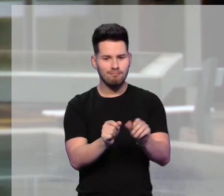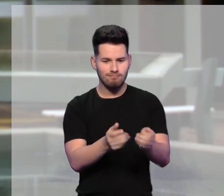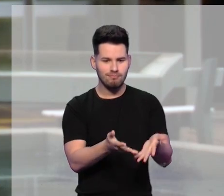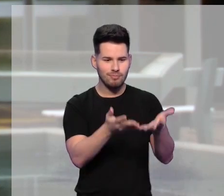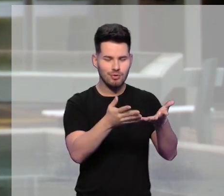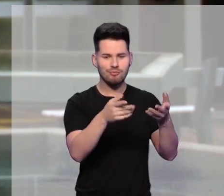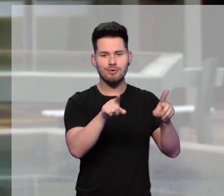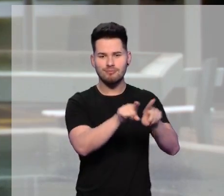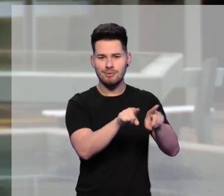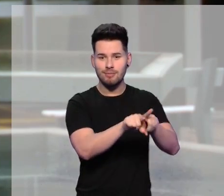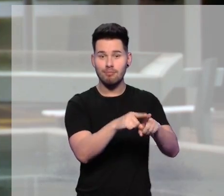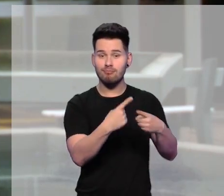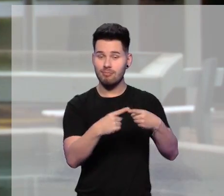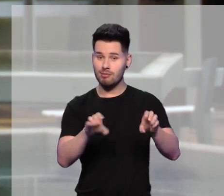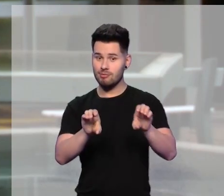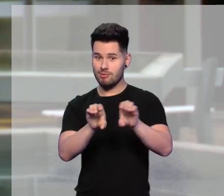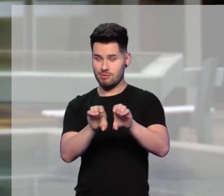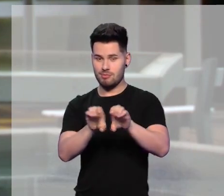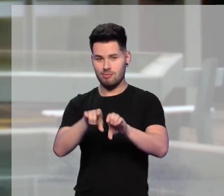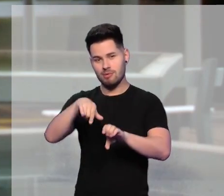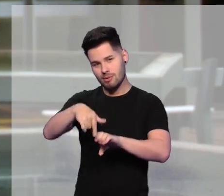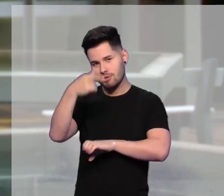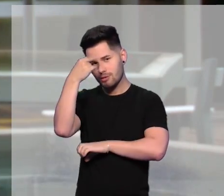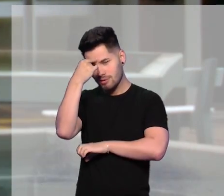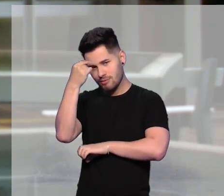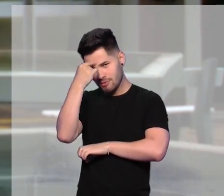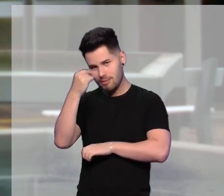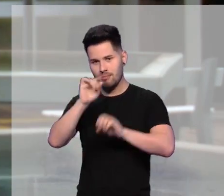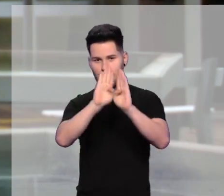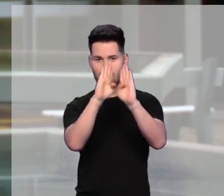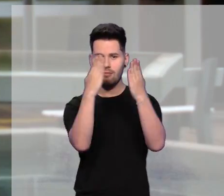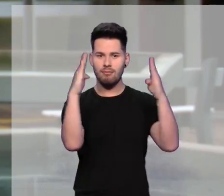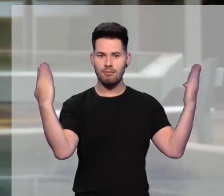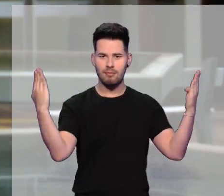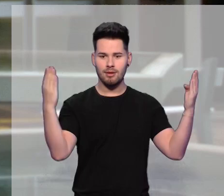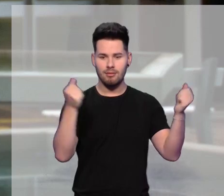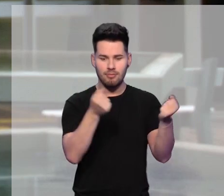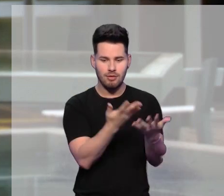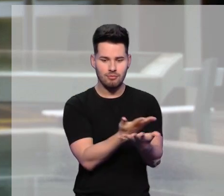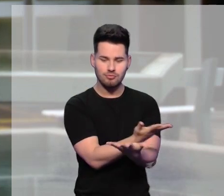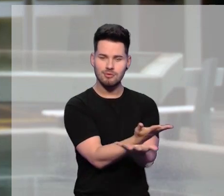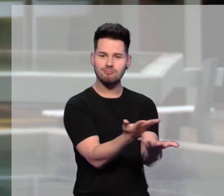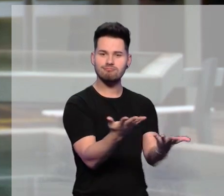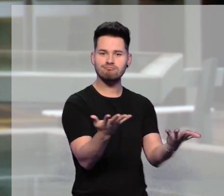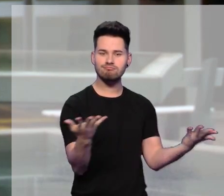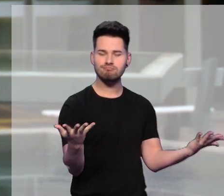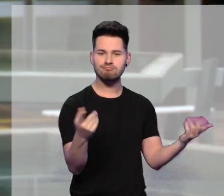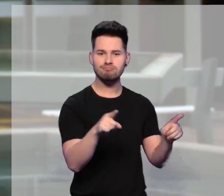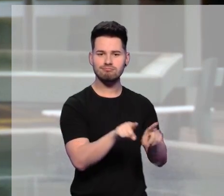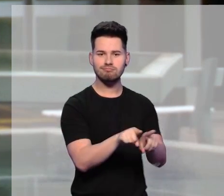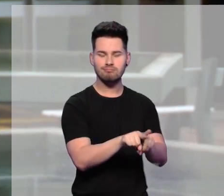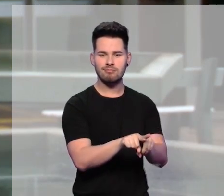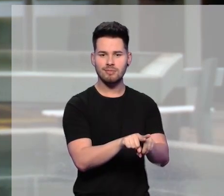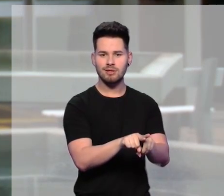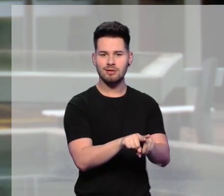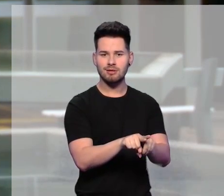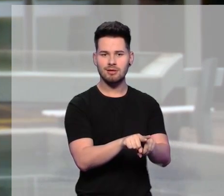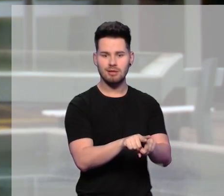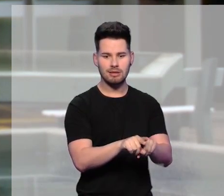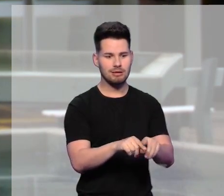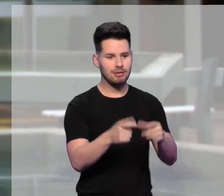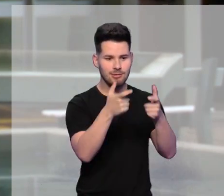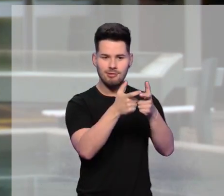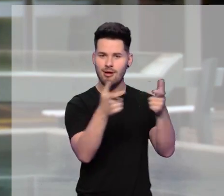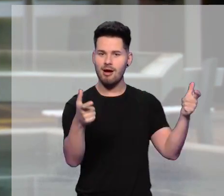proporcionado justamente pela infraestrutura da universidade, pela biblioteca, pelos jardins que oferecem e a